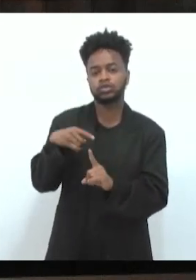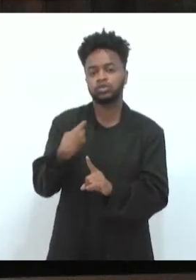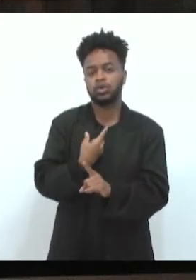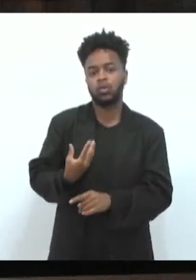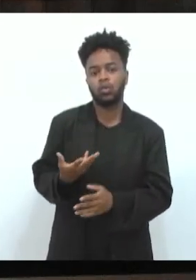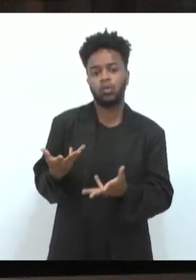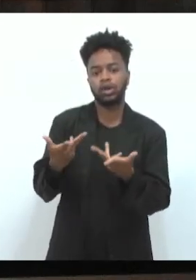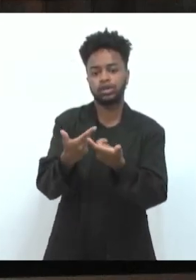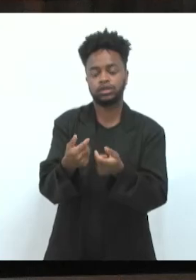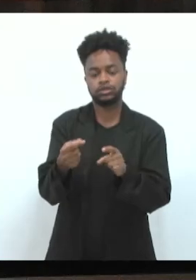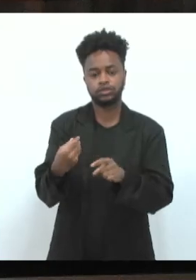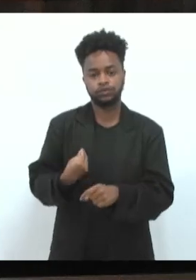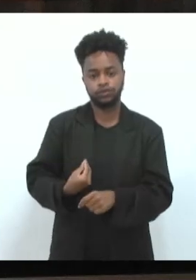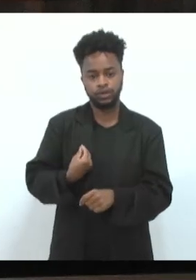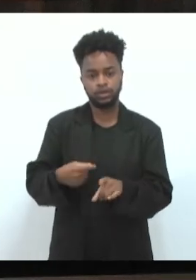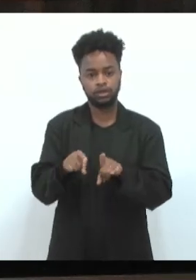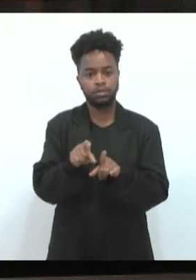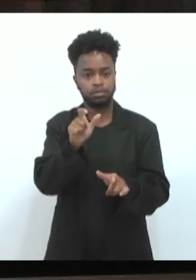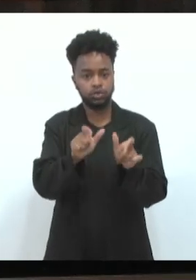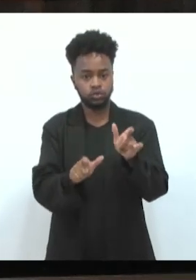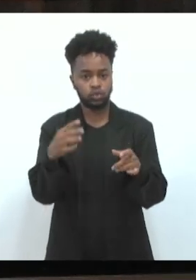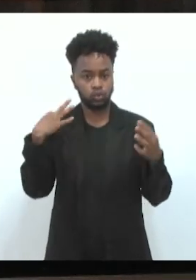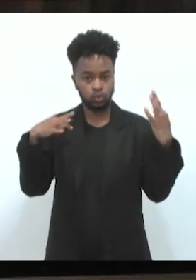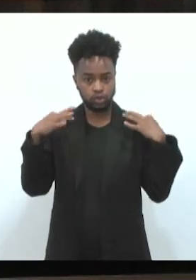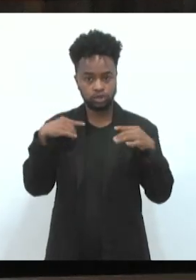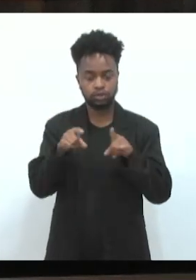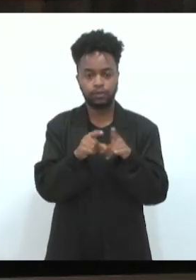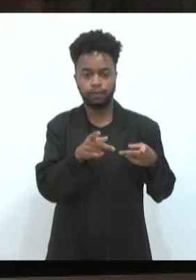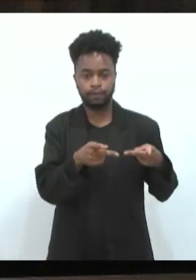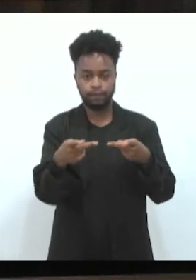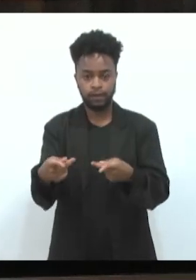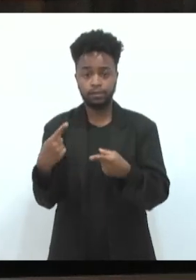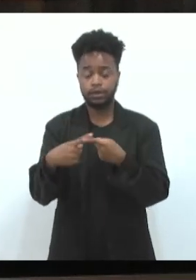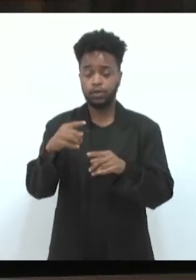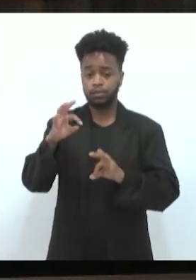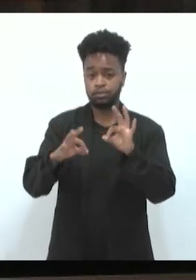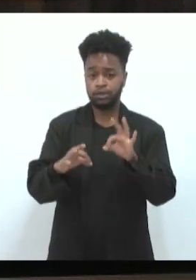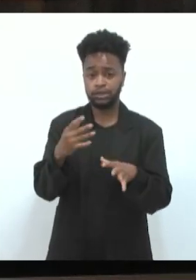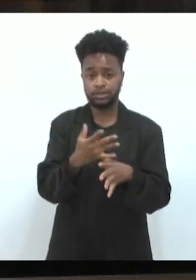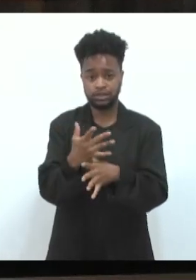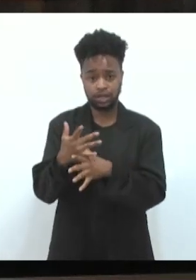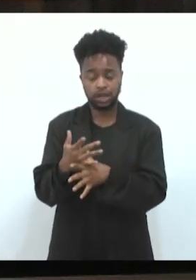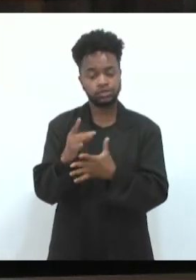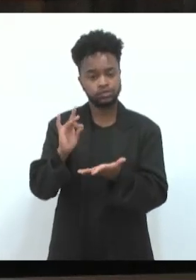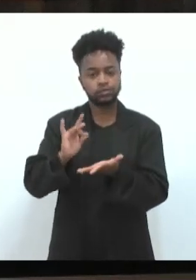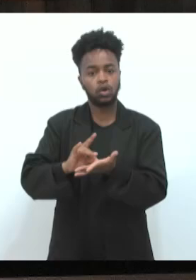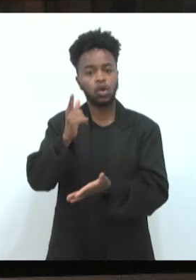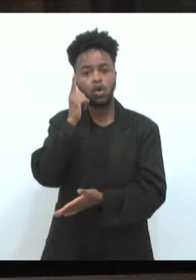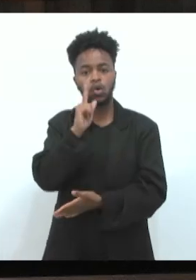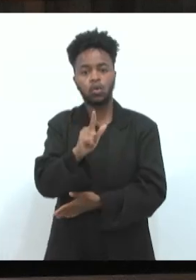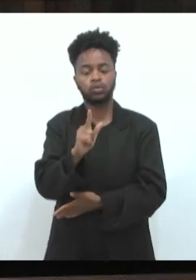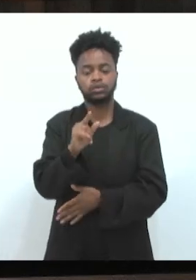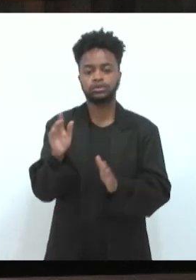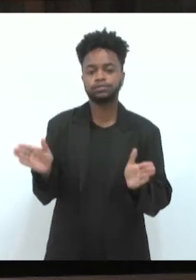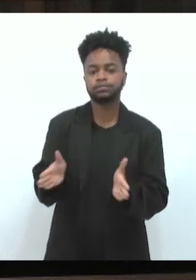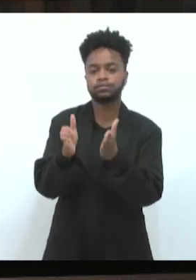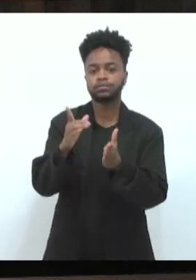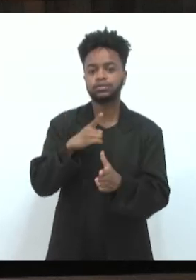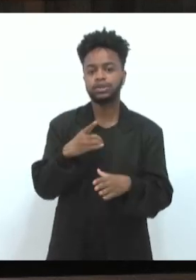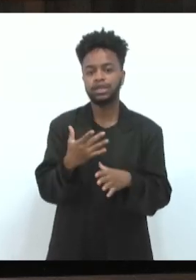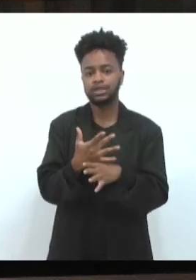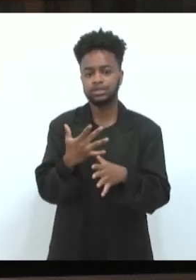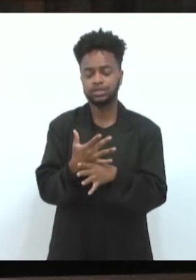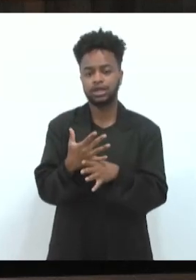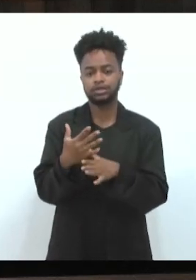nas facilidades aos turistas e visitantes. É o planejamento urbano que faz com que a gente tenha uma cidade